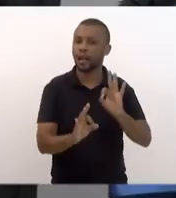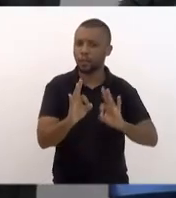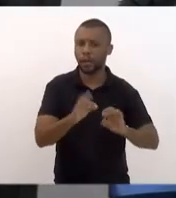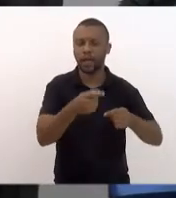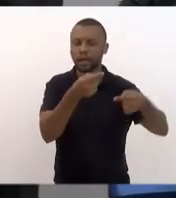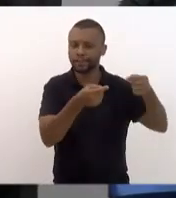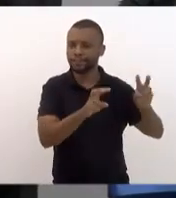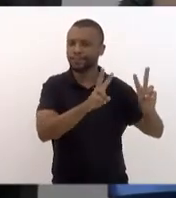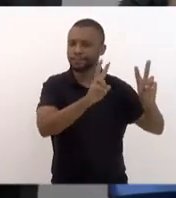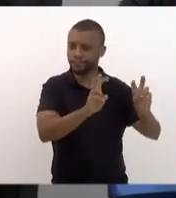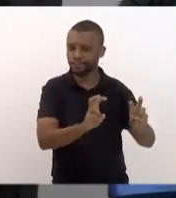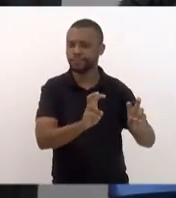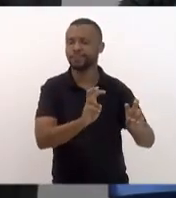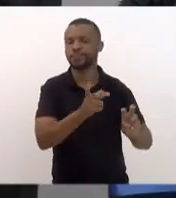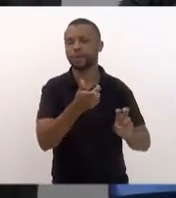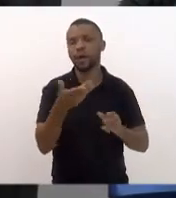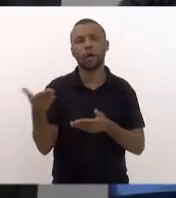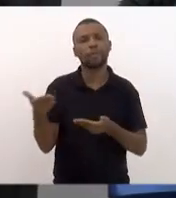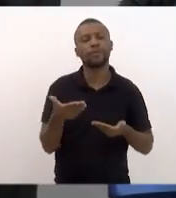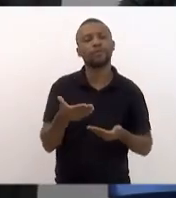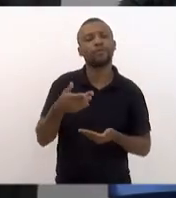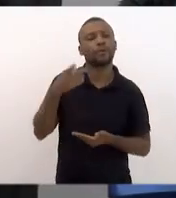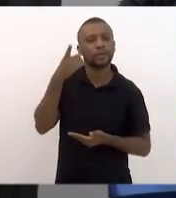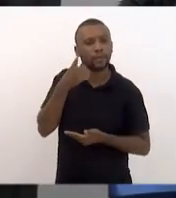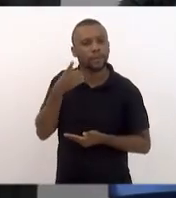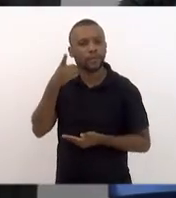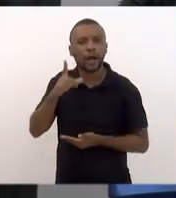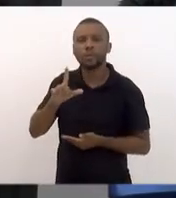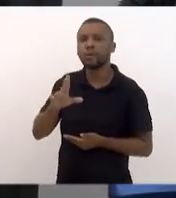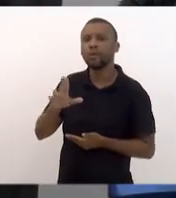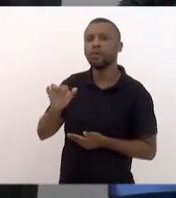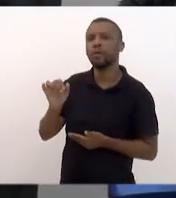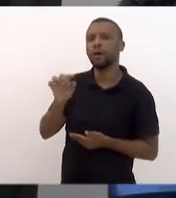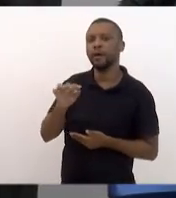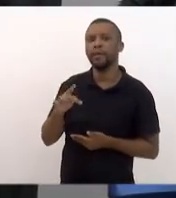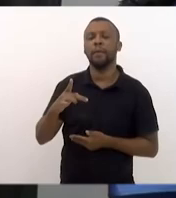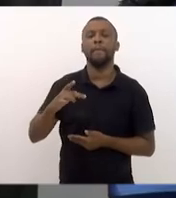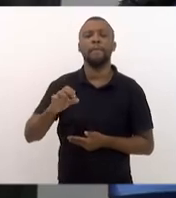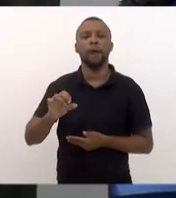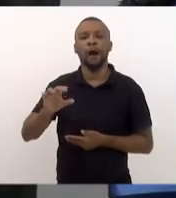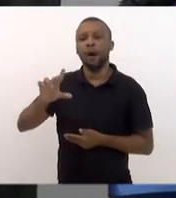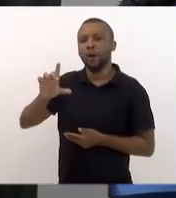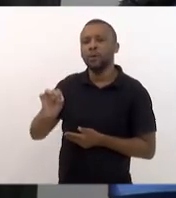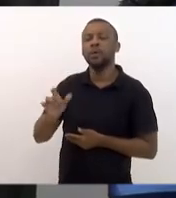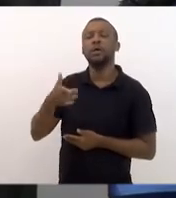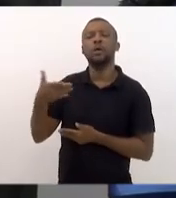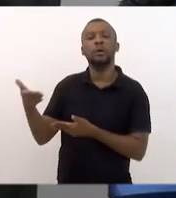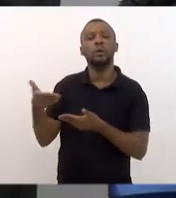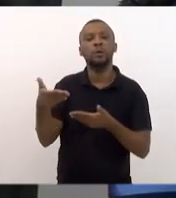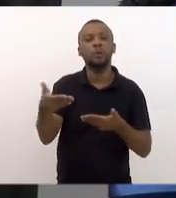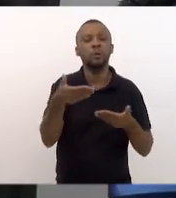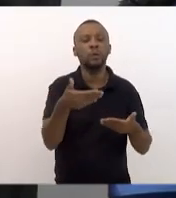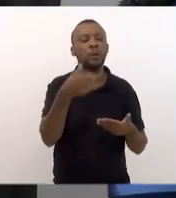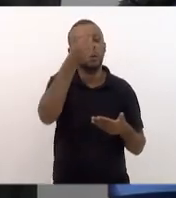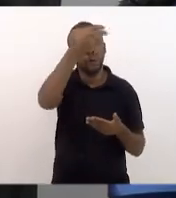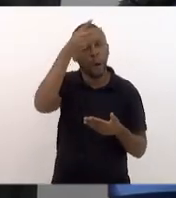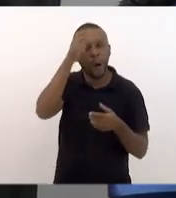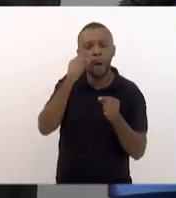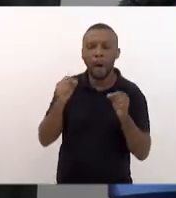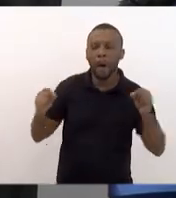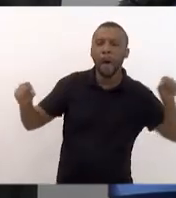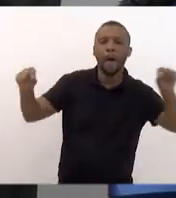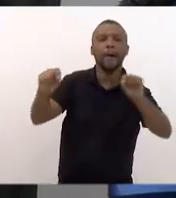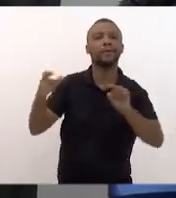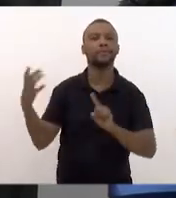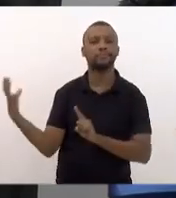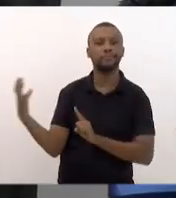o seu papel, enfim, para convidar os municípios que são, direto ou indiretamente, impactados pelo arco metropolitano. E